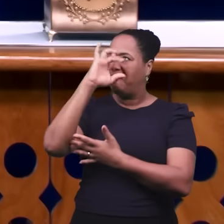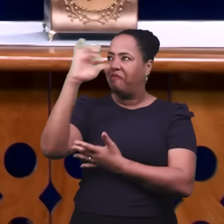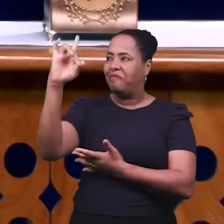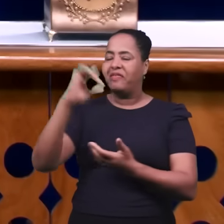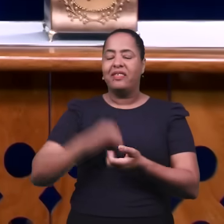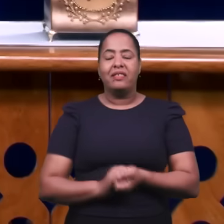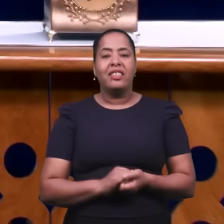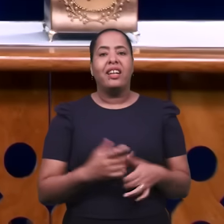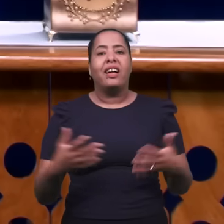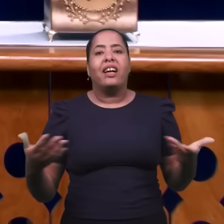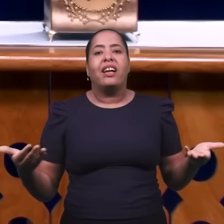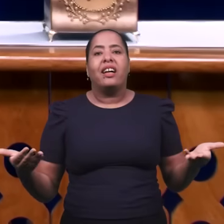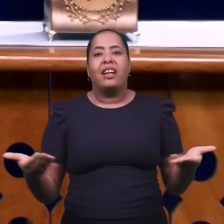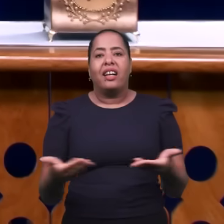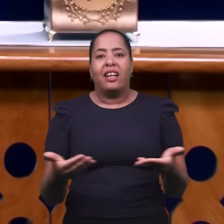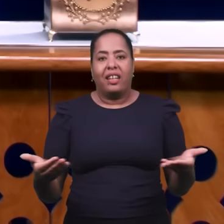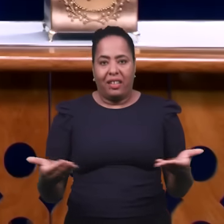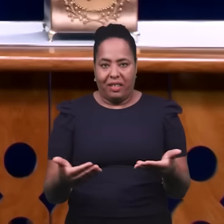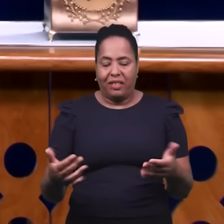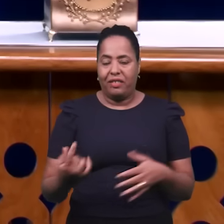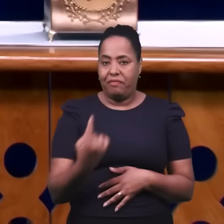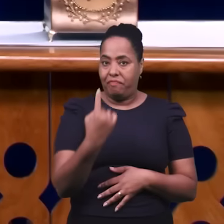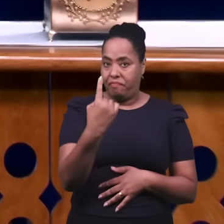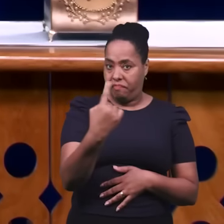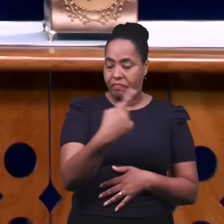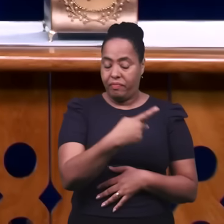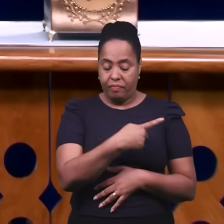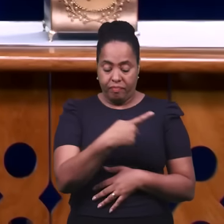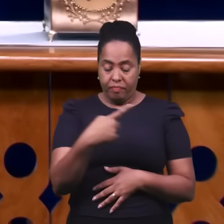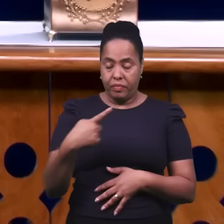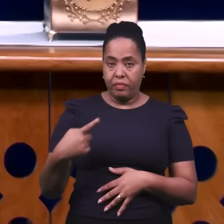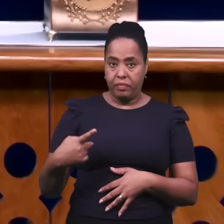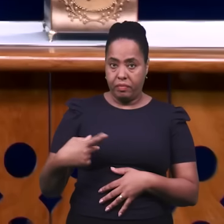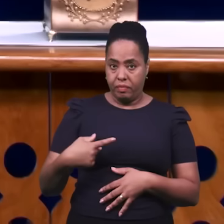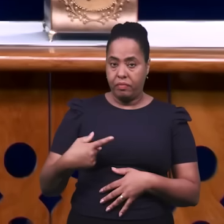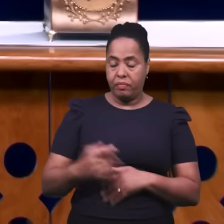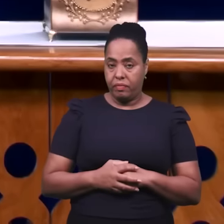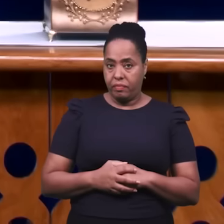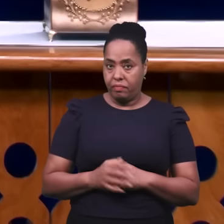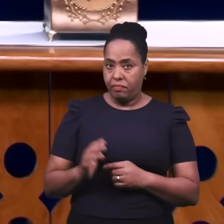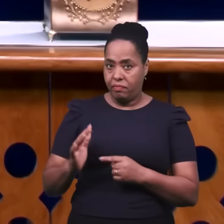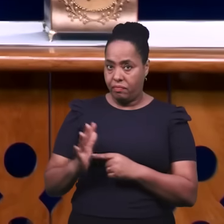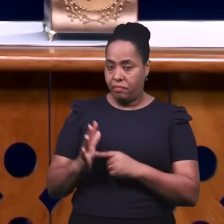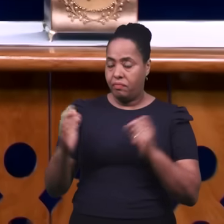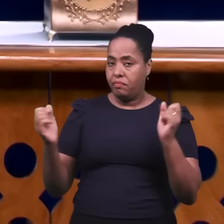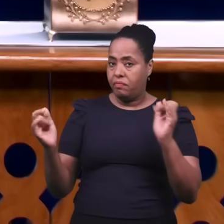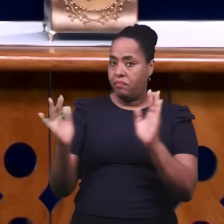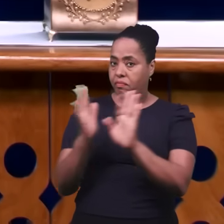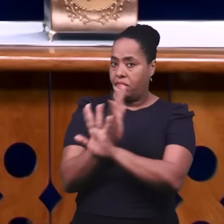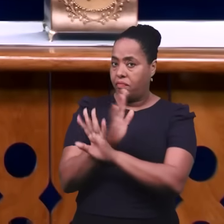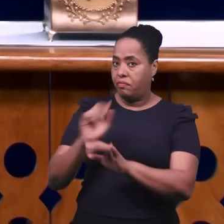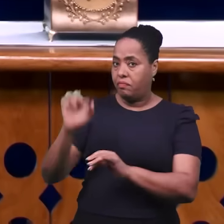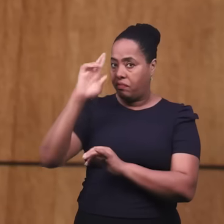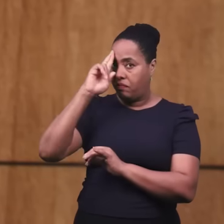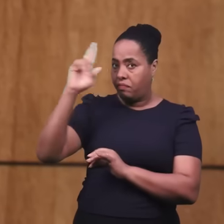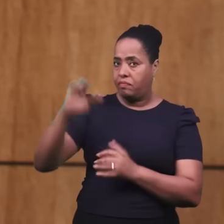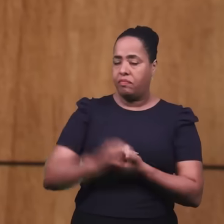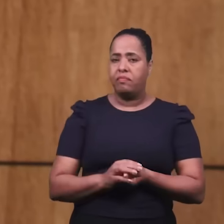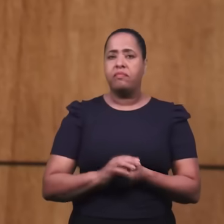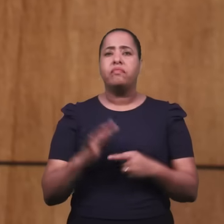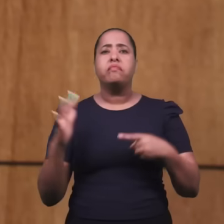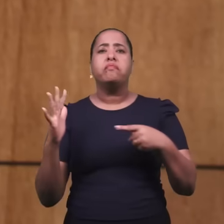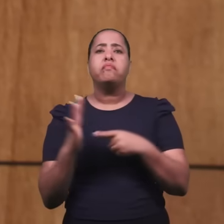Nós teremos agora, por um dos nossos pastores, uma palavra de glorificação ao Senhor. Nós